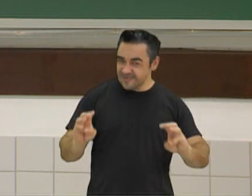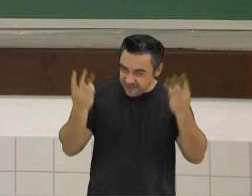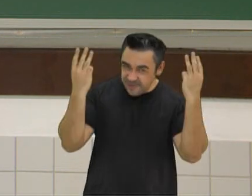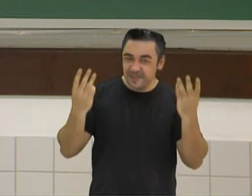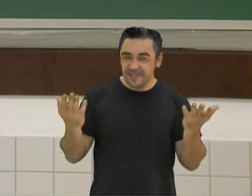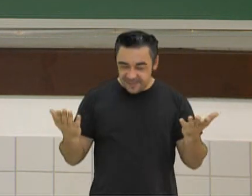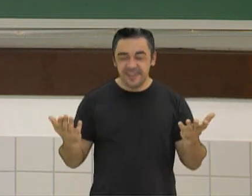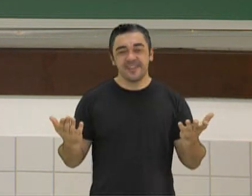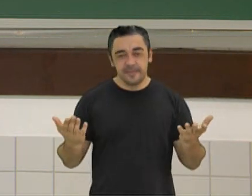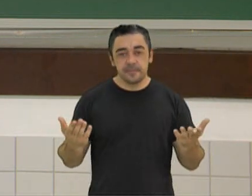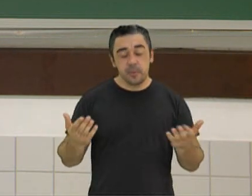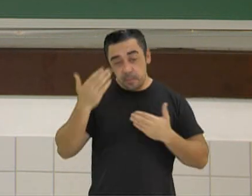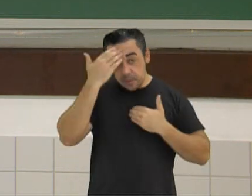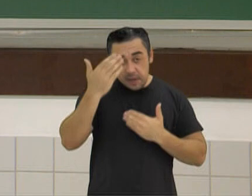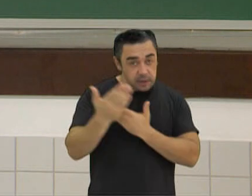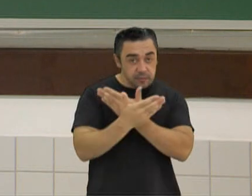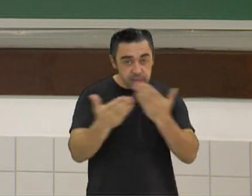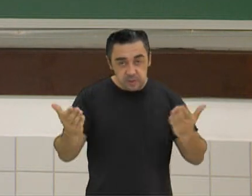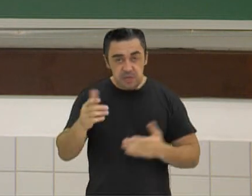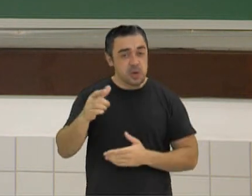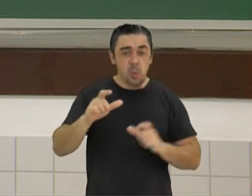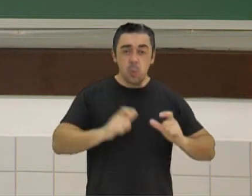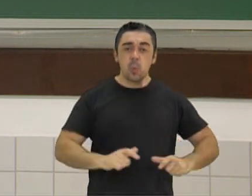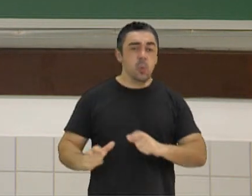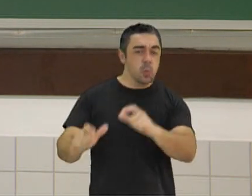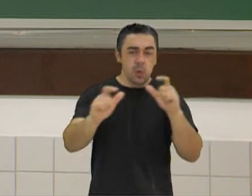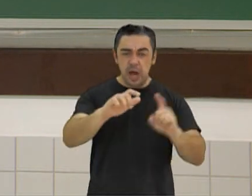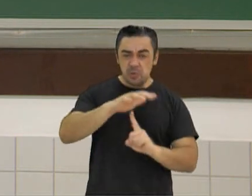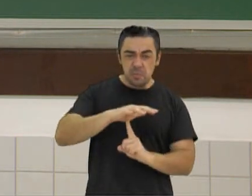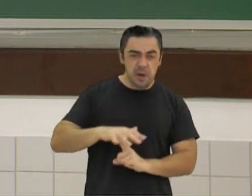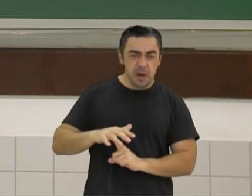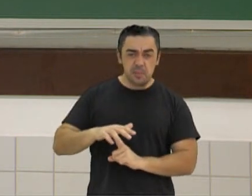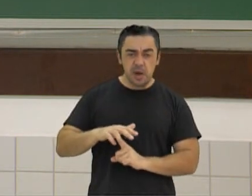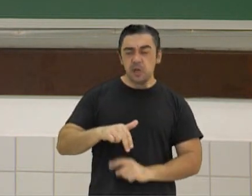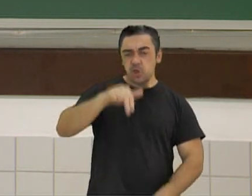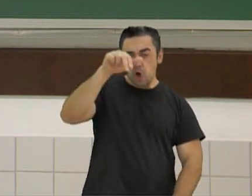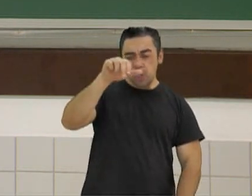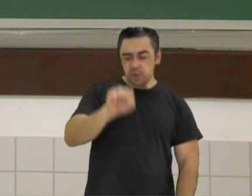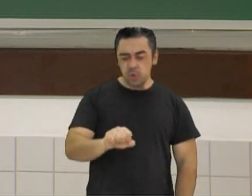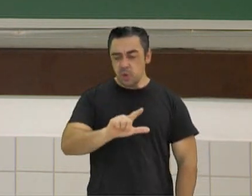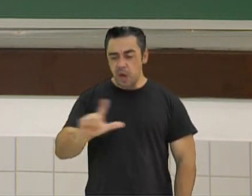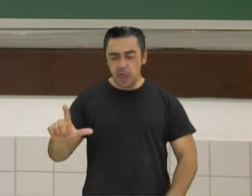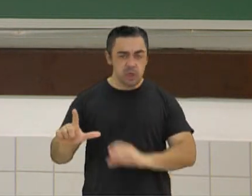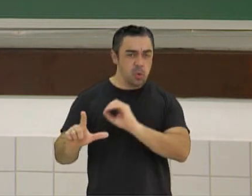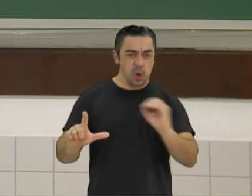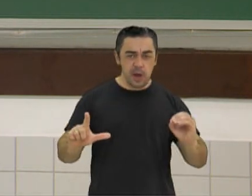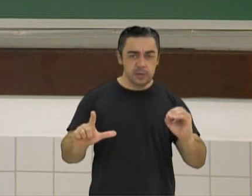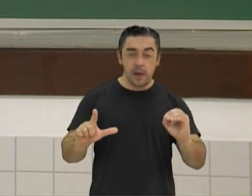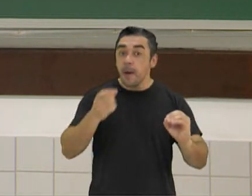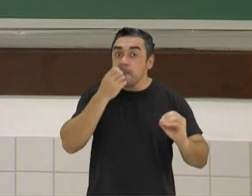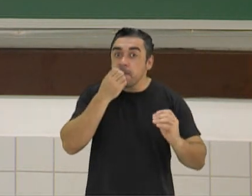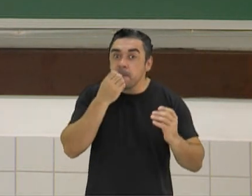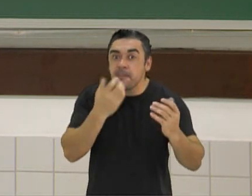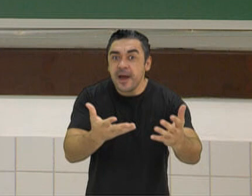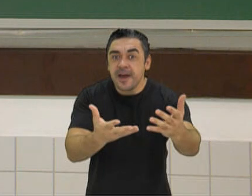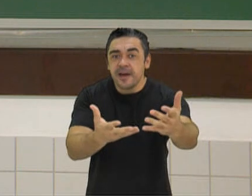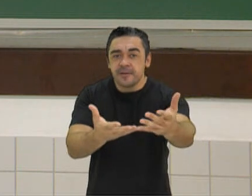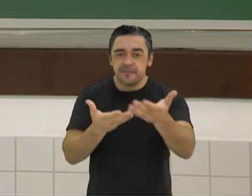aqui com a gente. Obrigado de onde quer que você esteja, de norte a sul, de leste a oeste. Seja muito, muito,